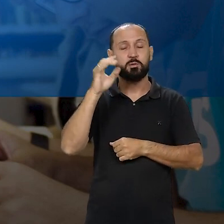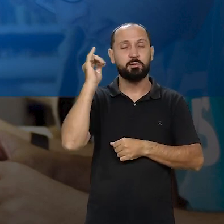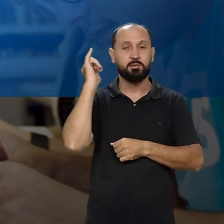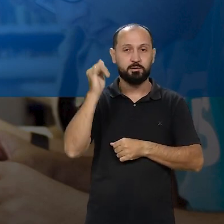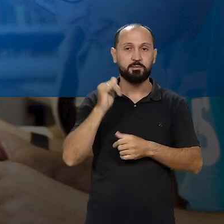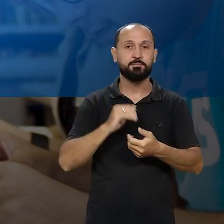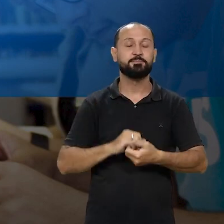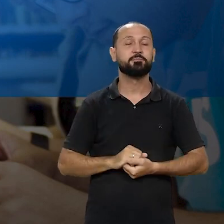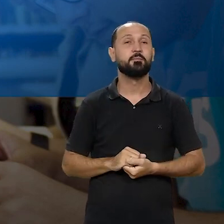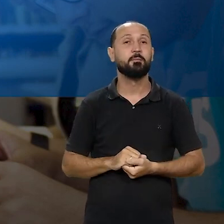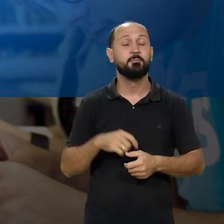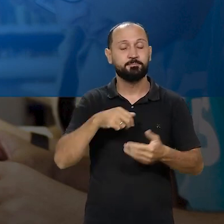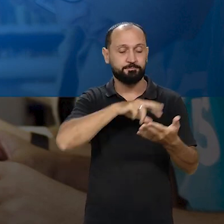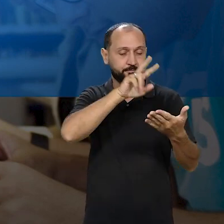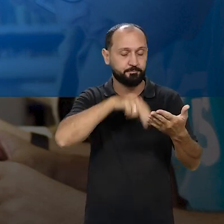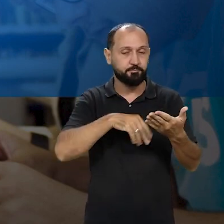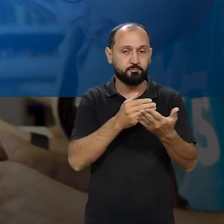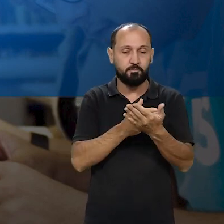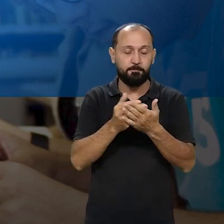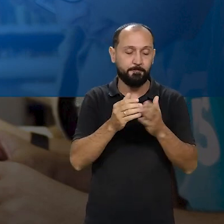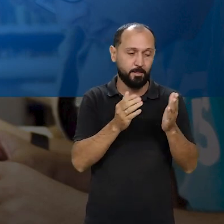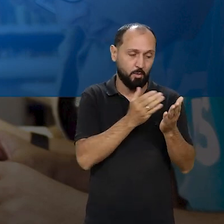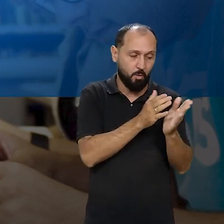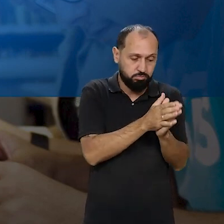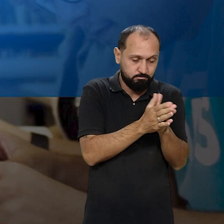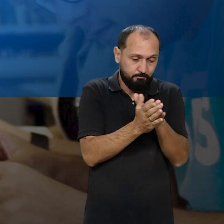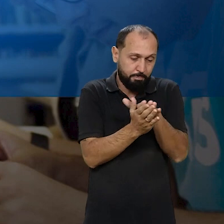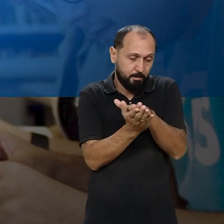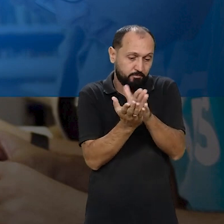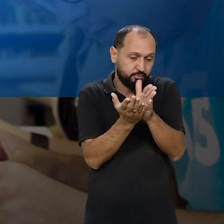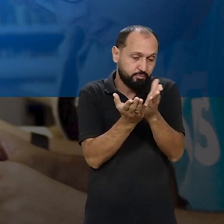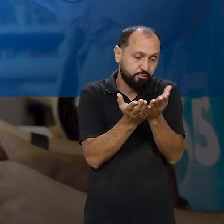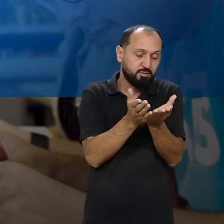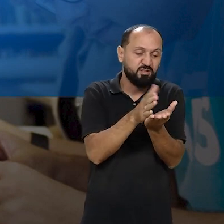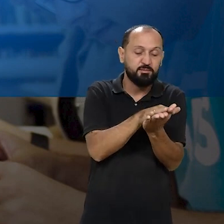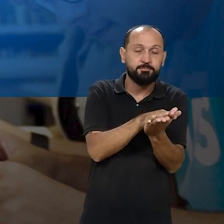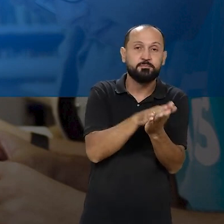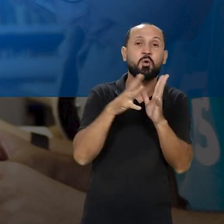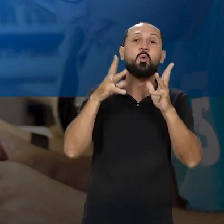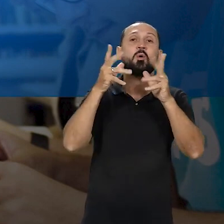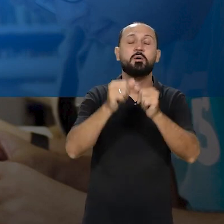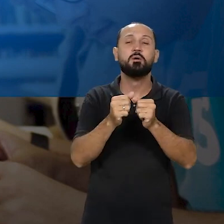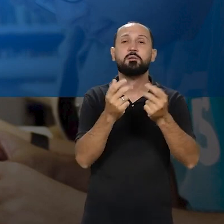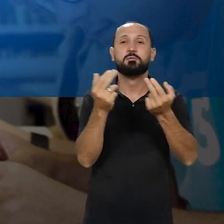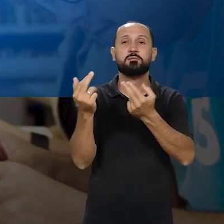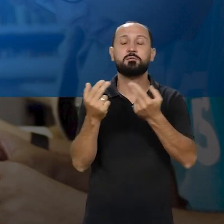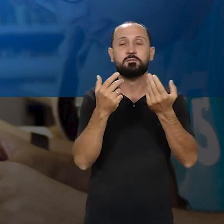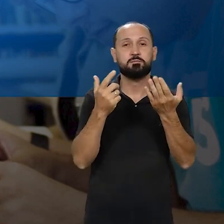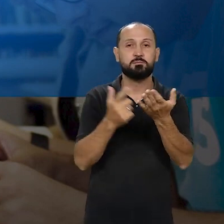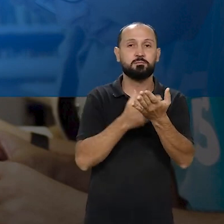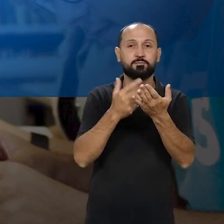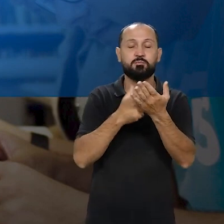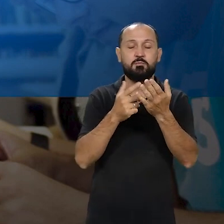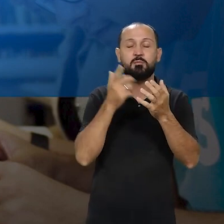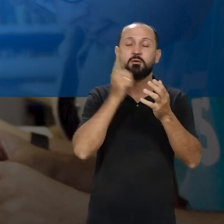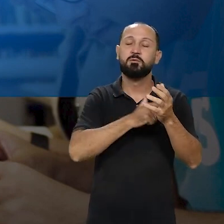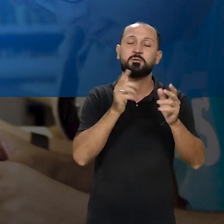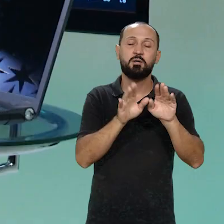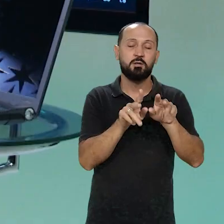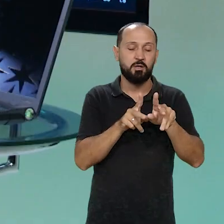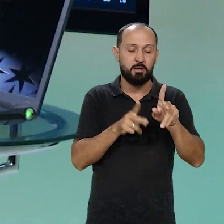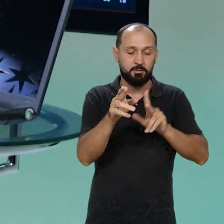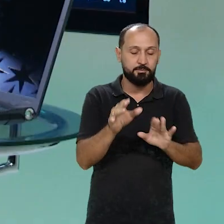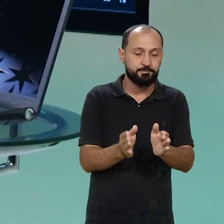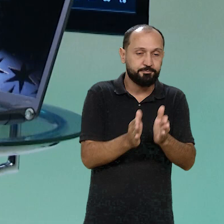também, mas lido do começo ao fim, na sequência, ele forma um todo. Então, é como se fosse um livro desmontável, né?